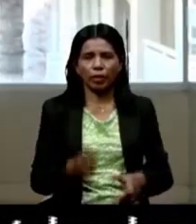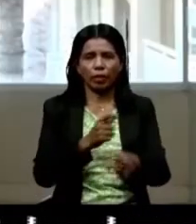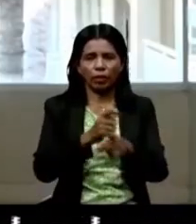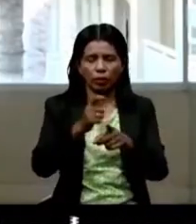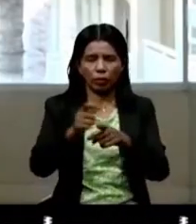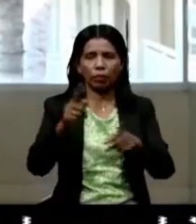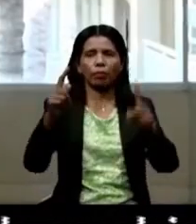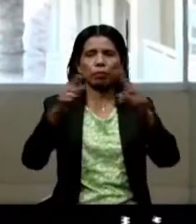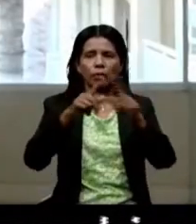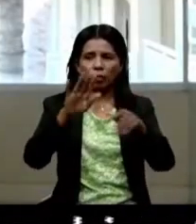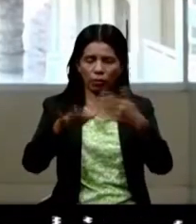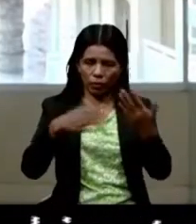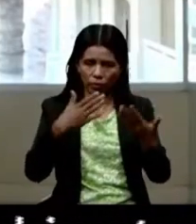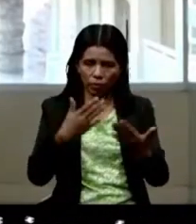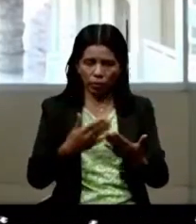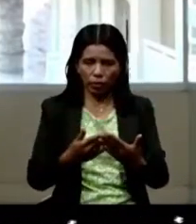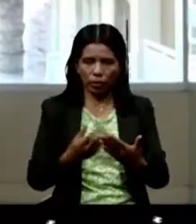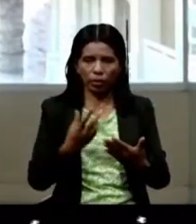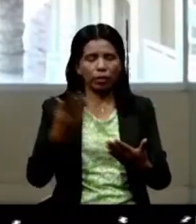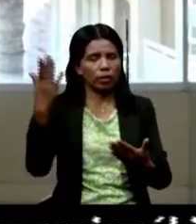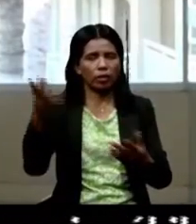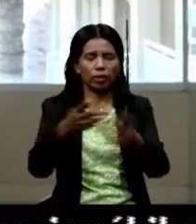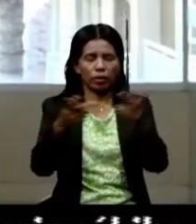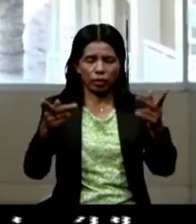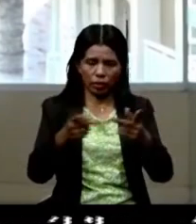oficial SIRA no área